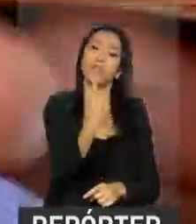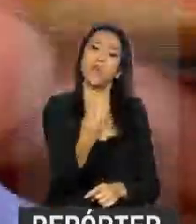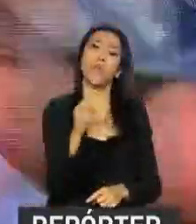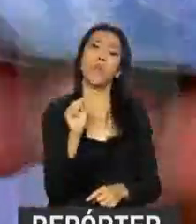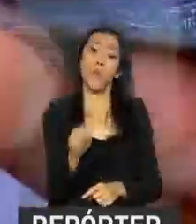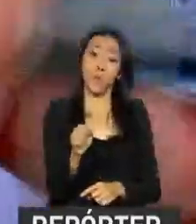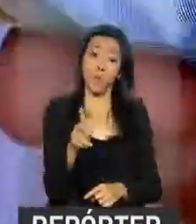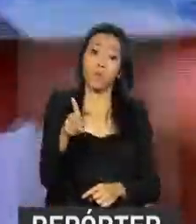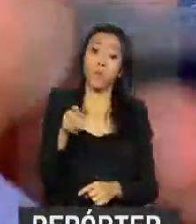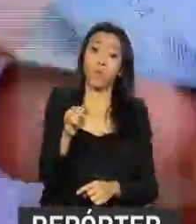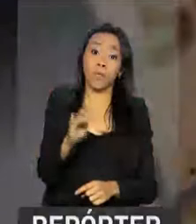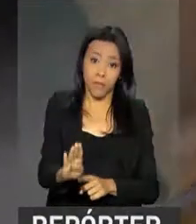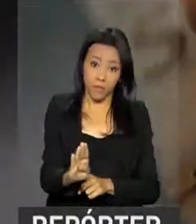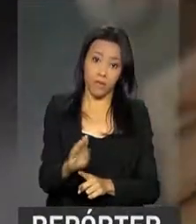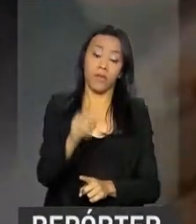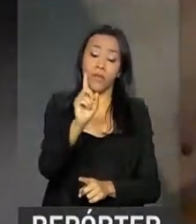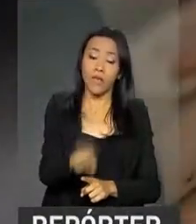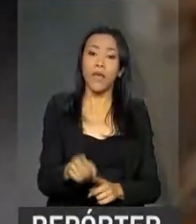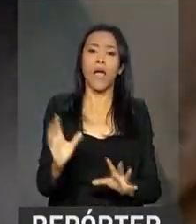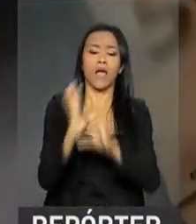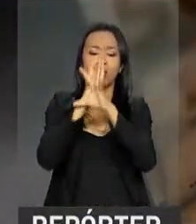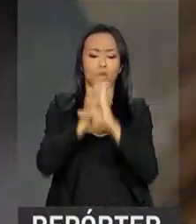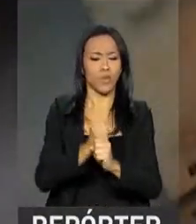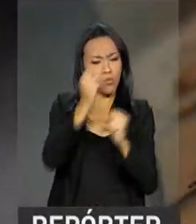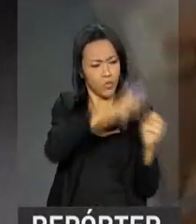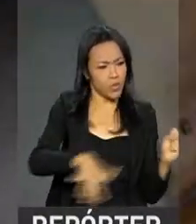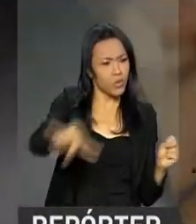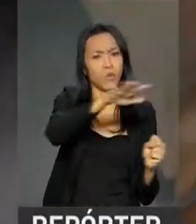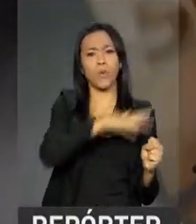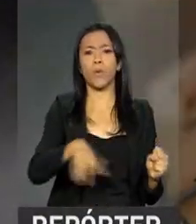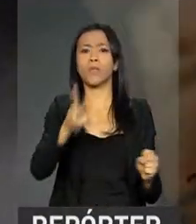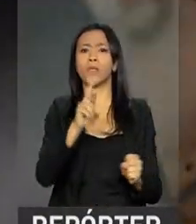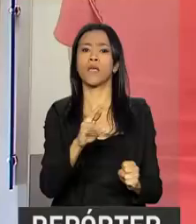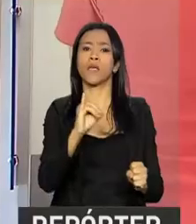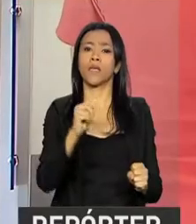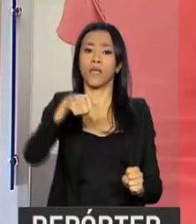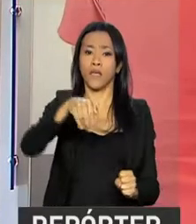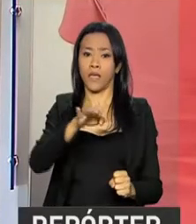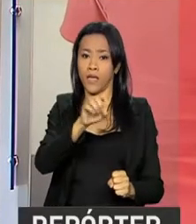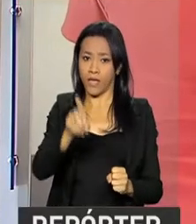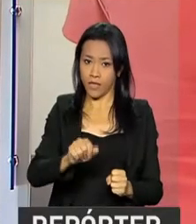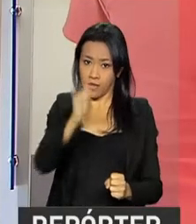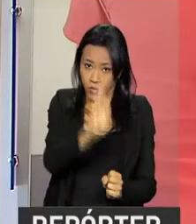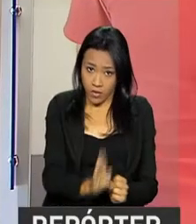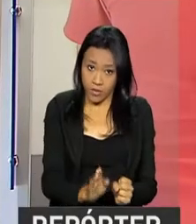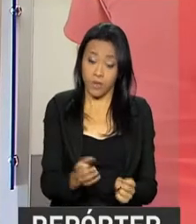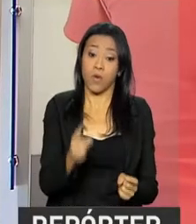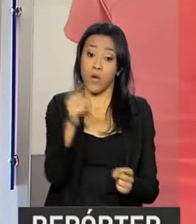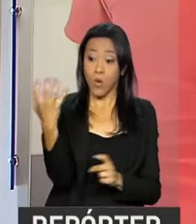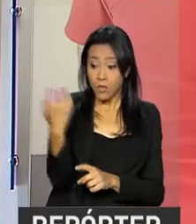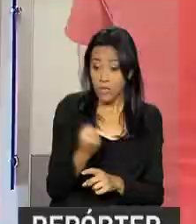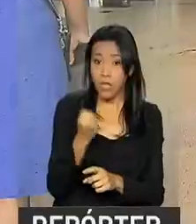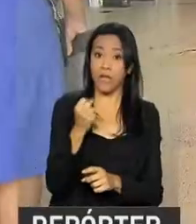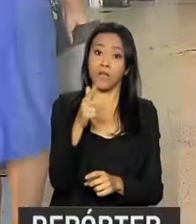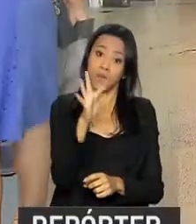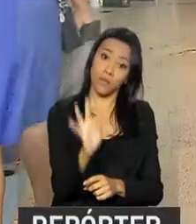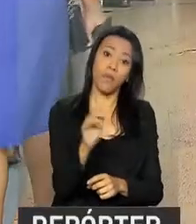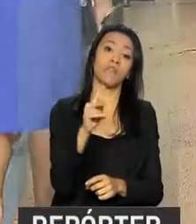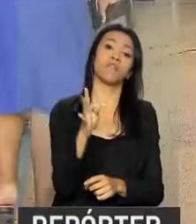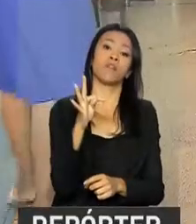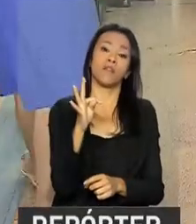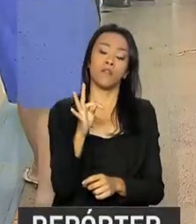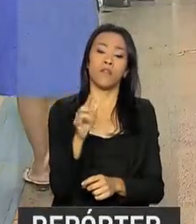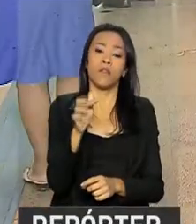no PIB, o Produto Interno Bruto, que é a soma de toda a riqueza produzida no país. Com o saque das contas inativas, foram